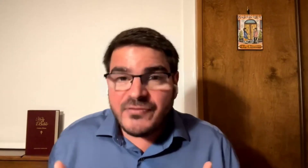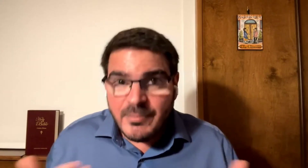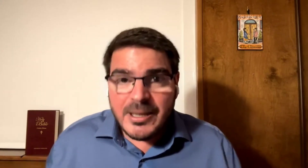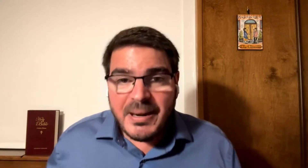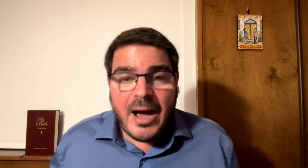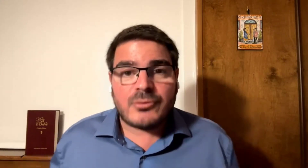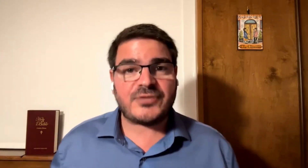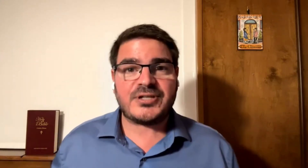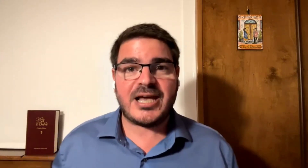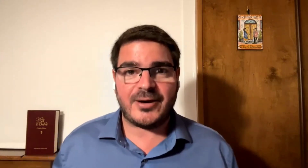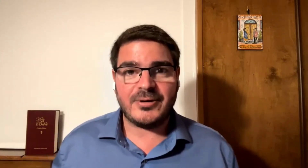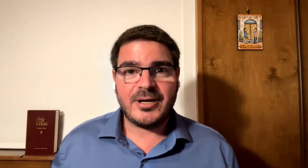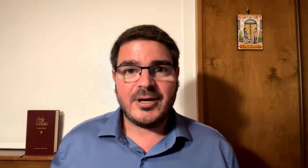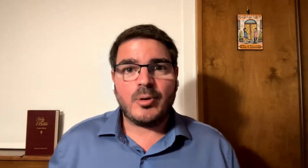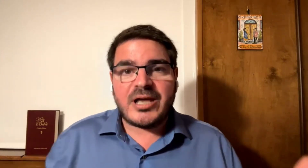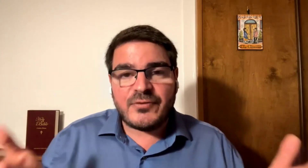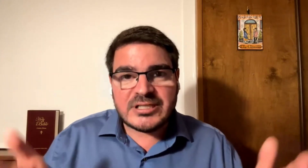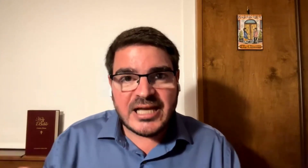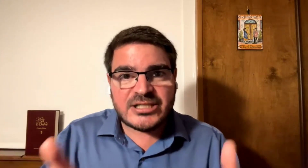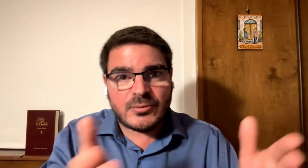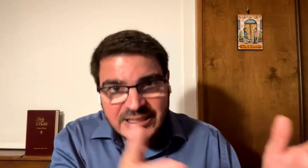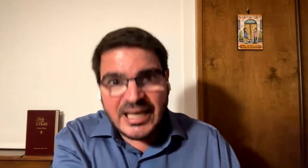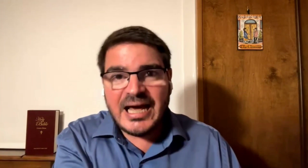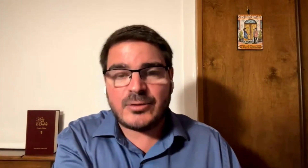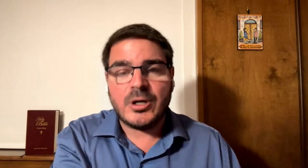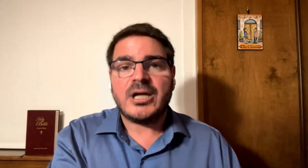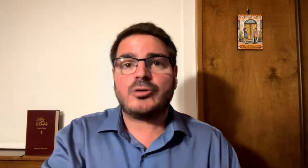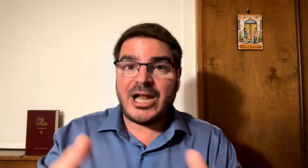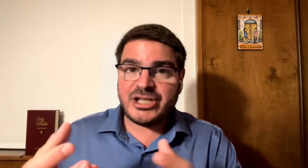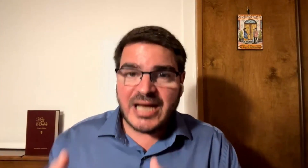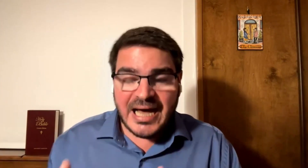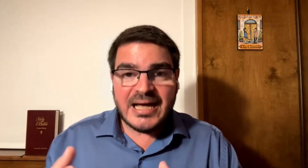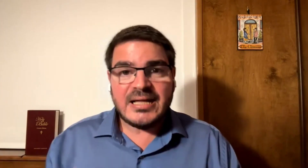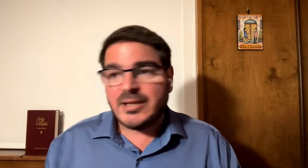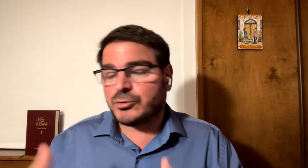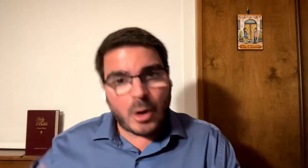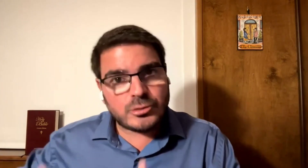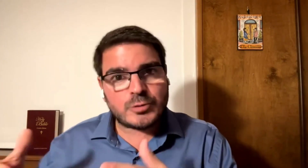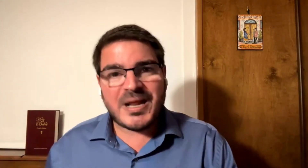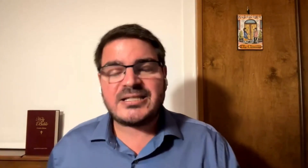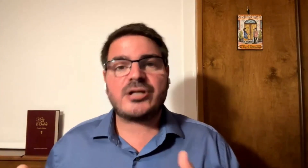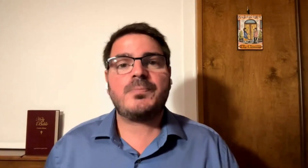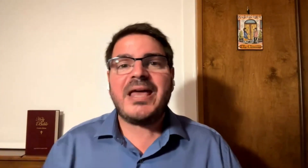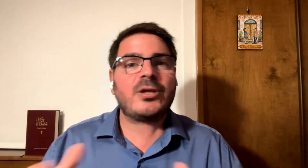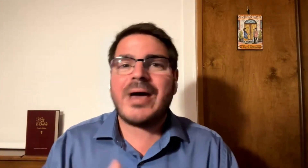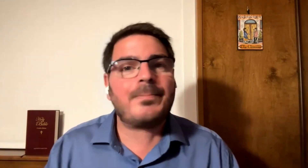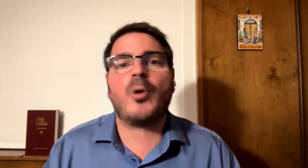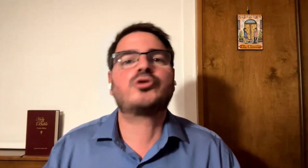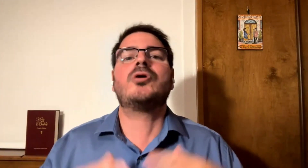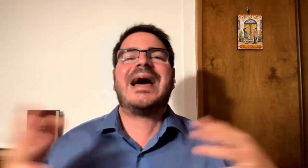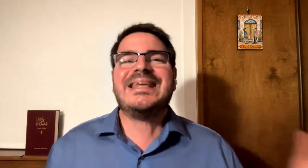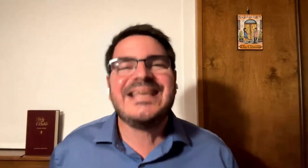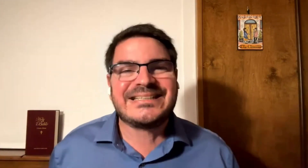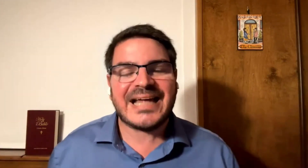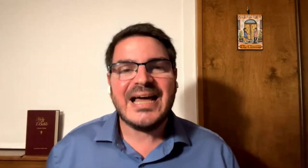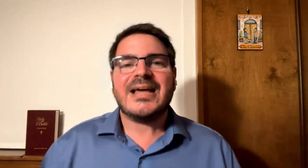rapidinho. Nós vamos lembrar o que vocês fizeram. Porque vocês estão desse lado. E do lado de cá estão todos os brasileiros de bem, que